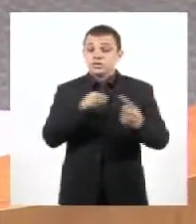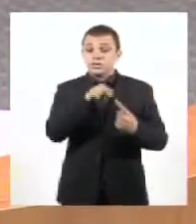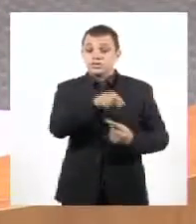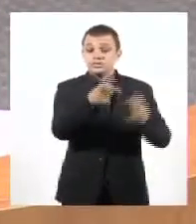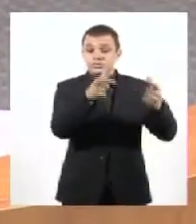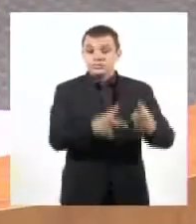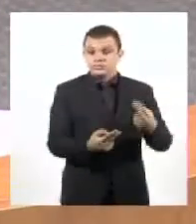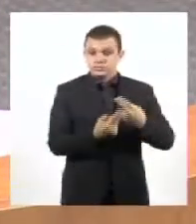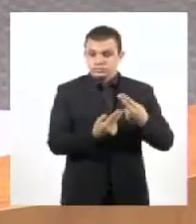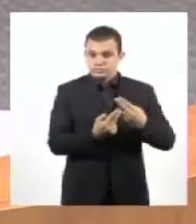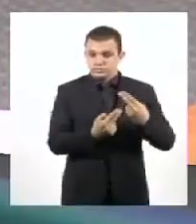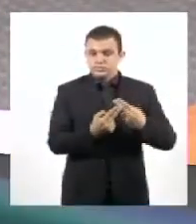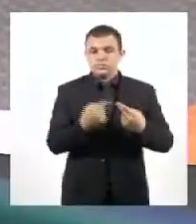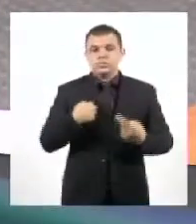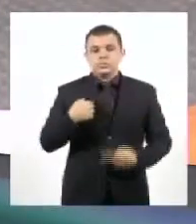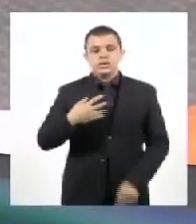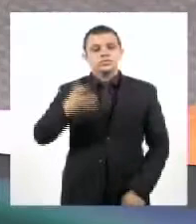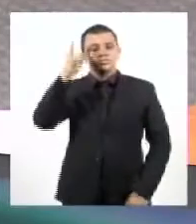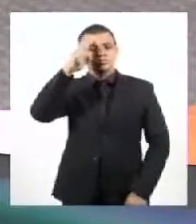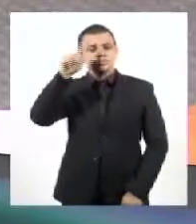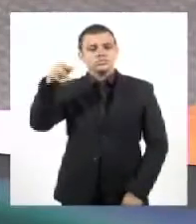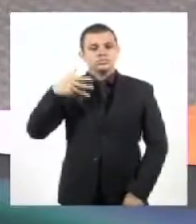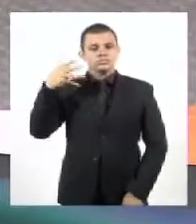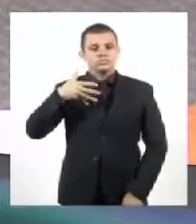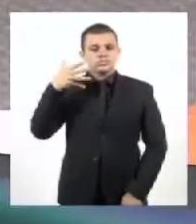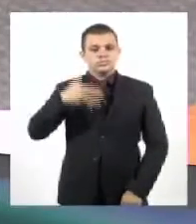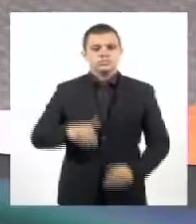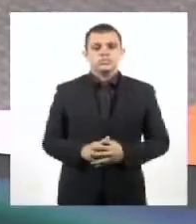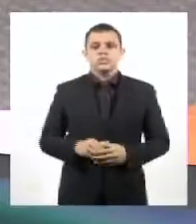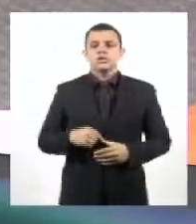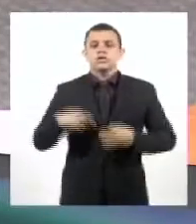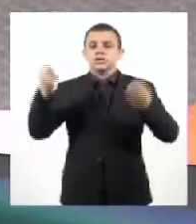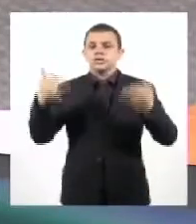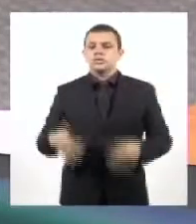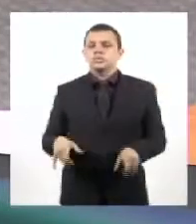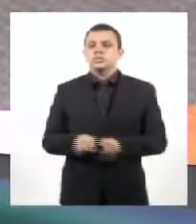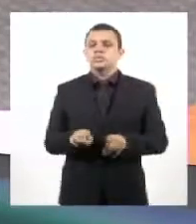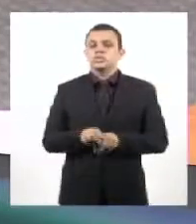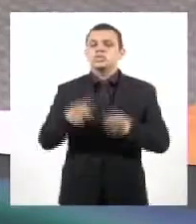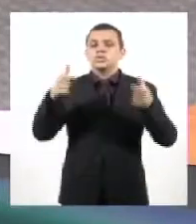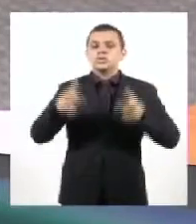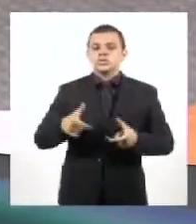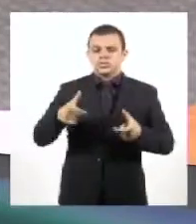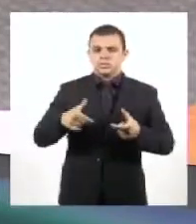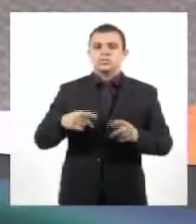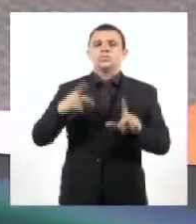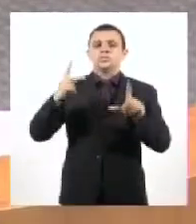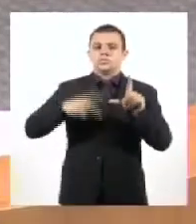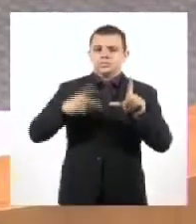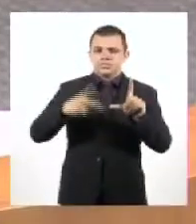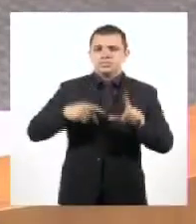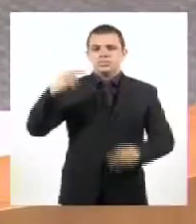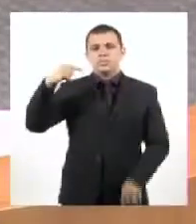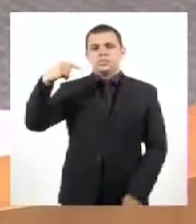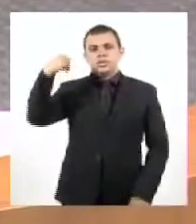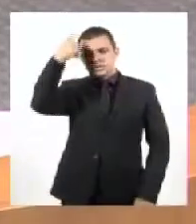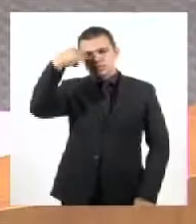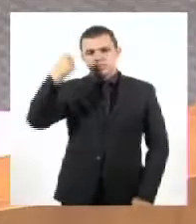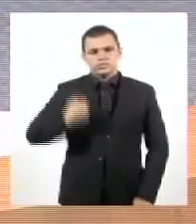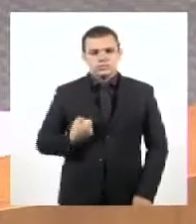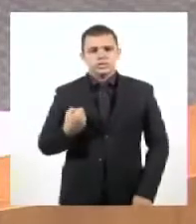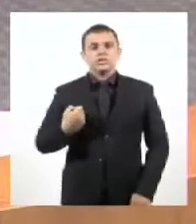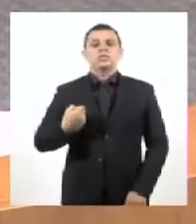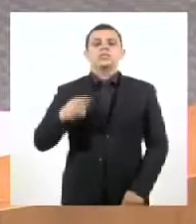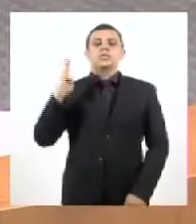fazer uma ressalva no seu pronunciamento, que além de Passo do Miar, Ribamar, Barra do Corda, Bacabal,